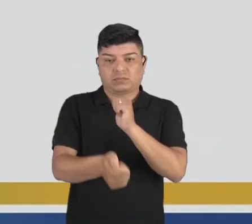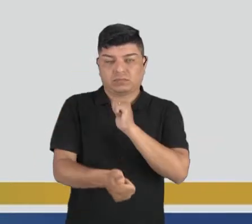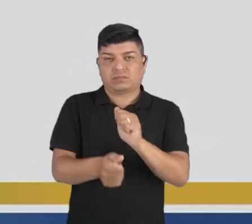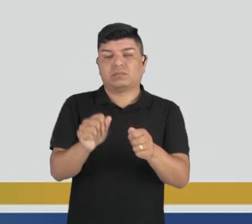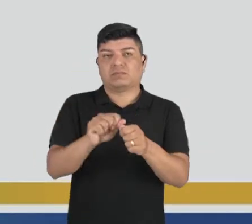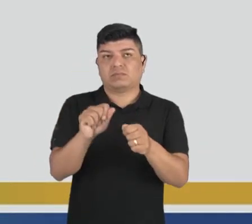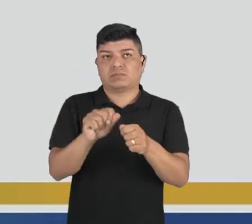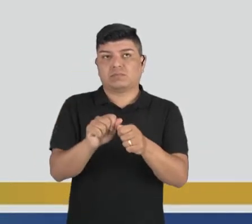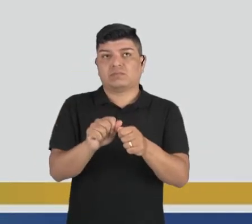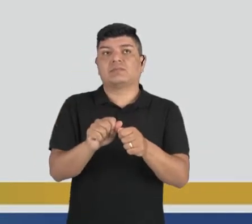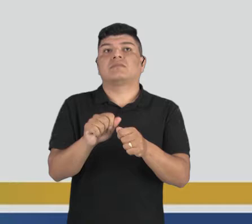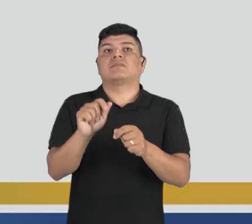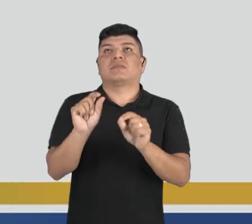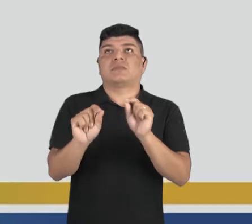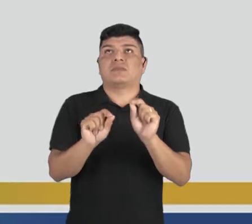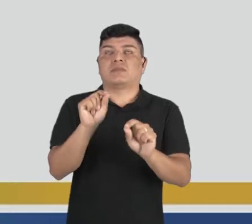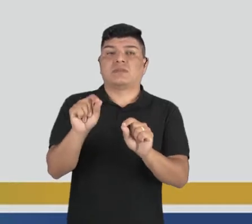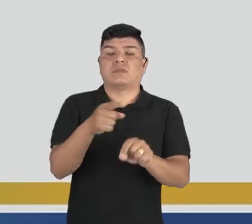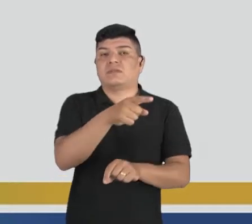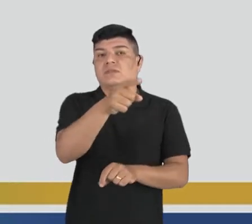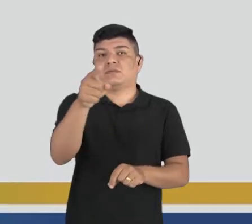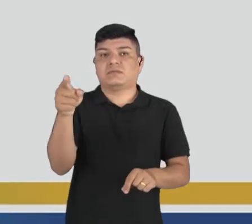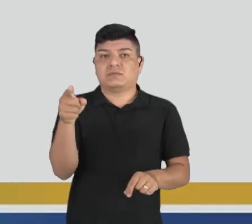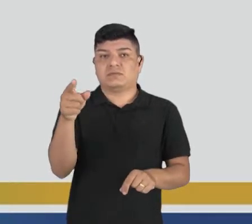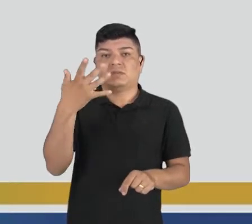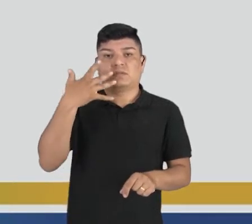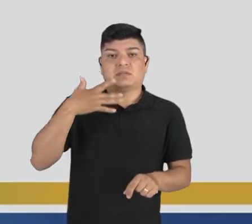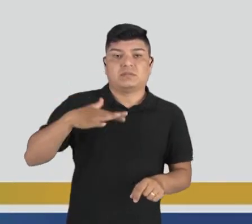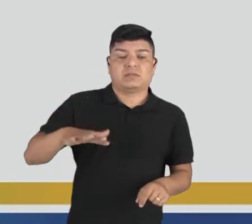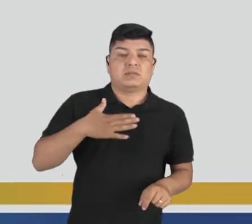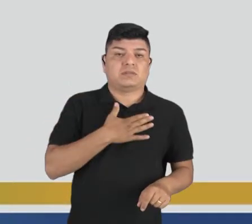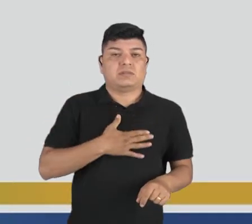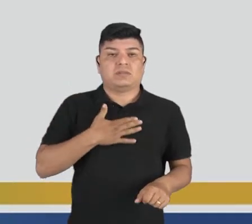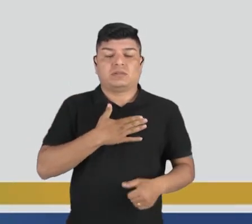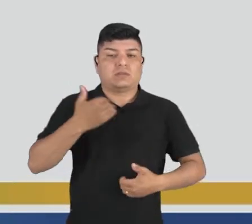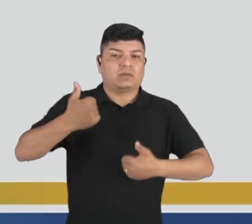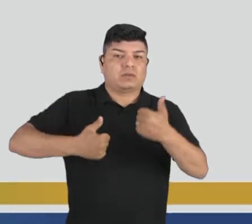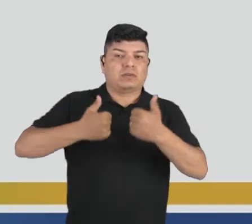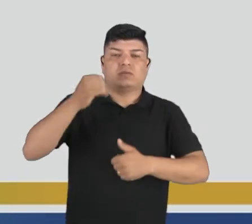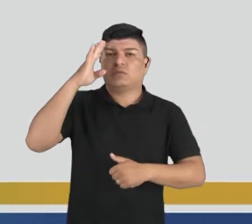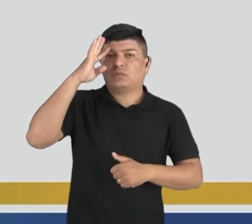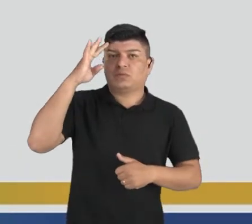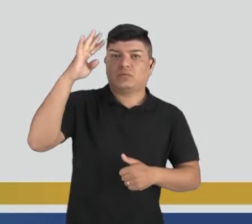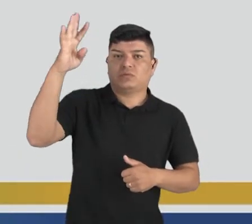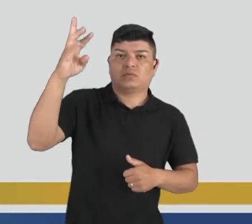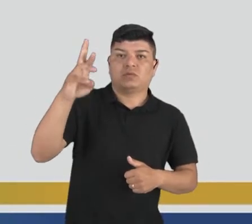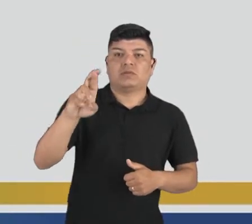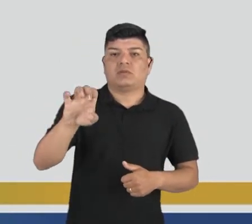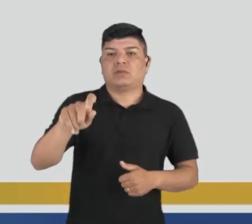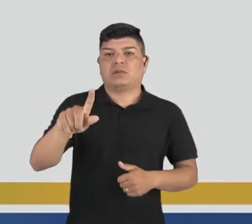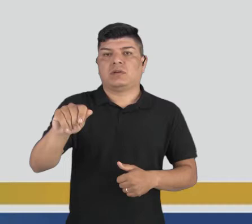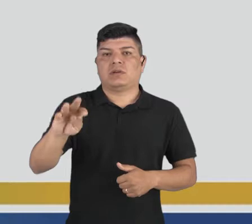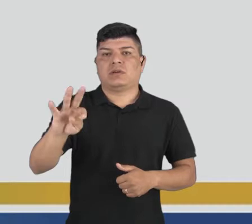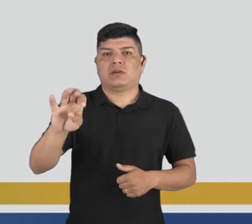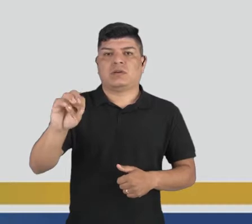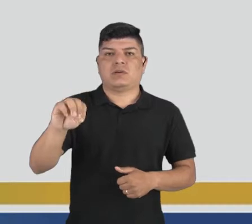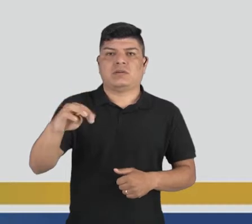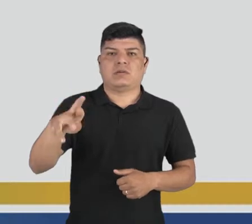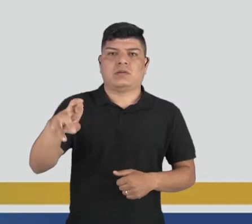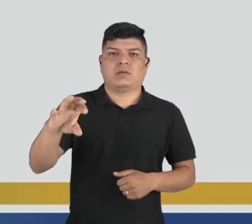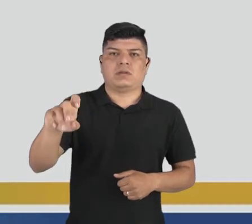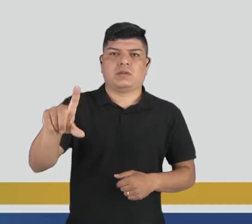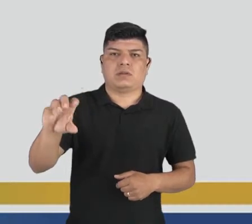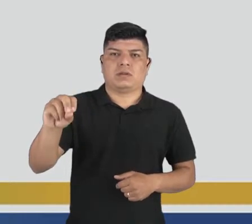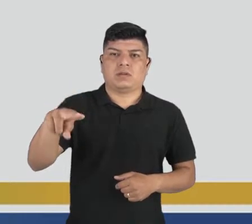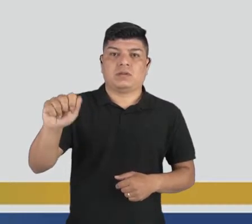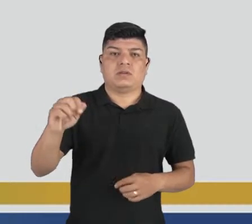né? Quem de vocês, uma molecada aí que gosta do futebol, não sonha em jogar no Real Madrid ou no Barcelona, né? Isso é um